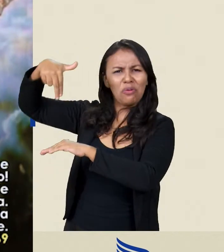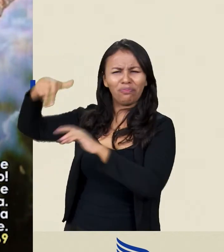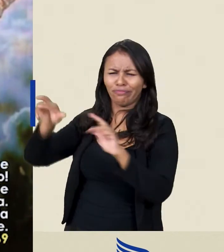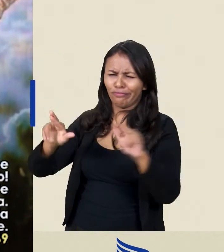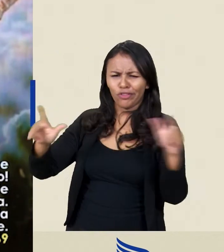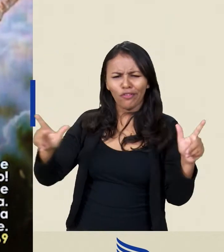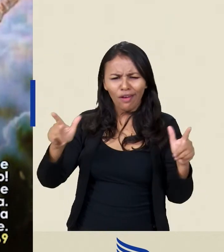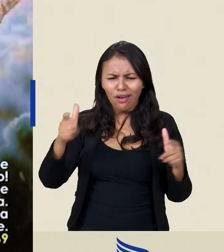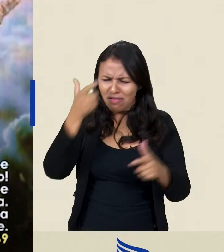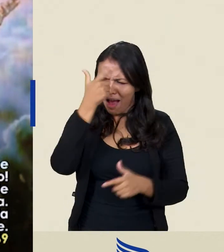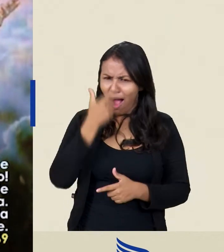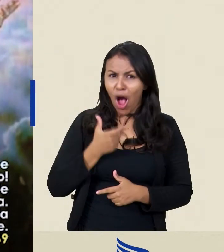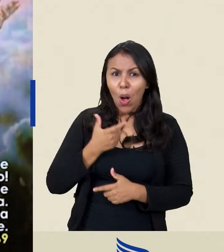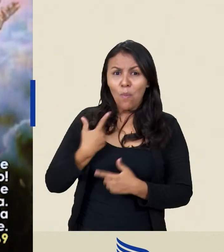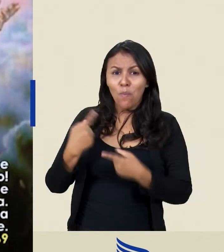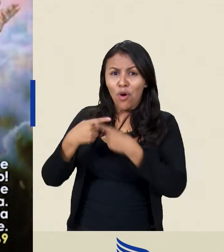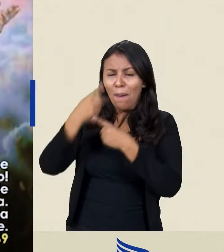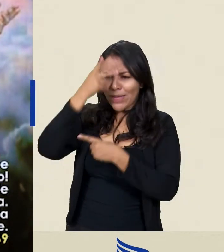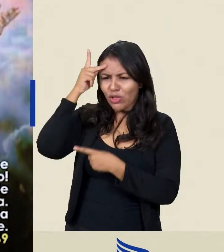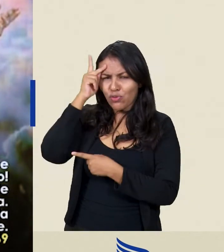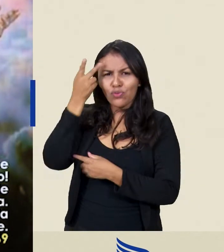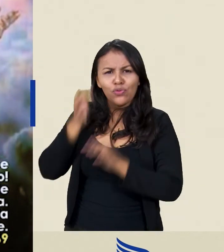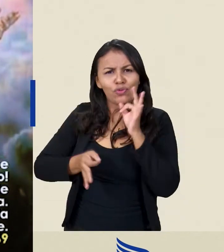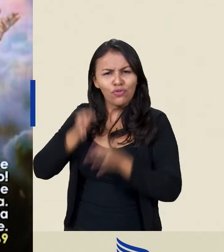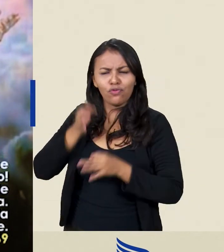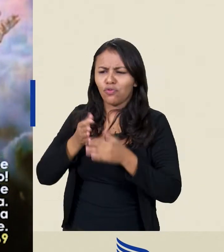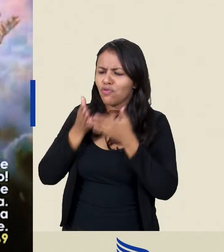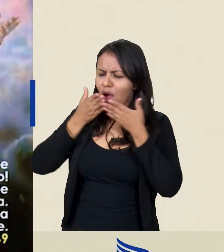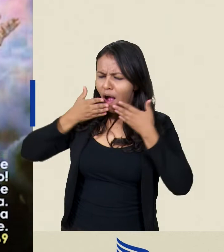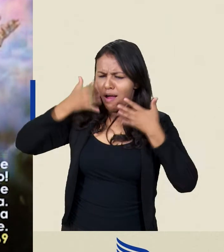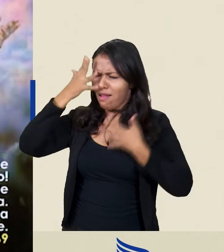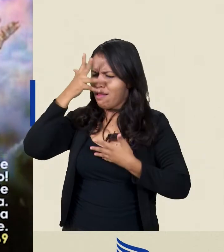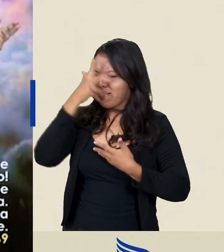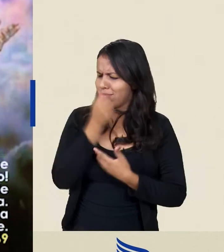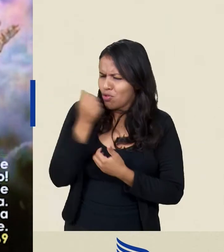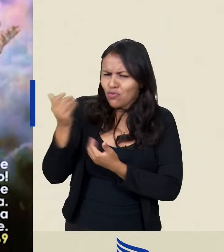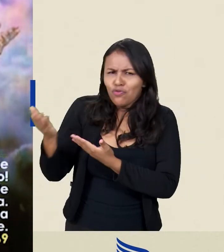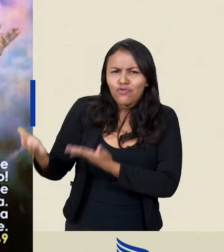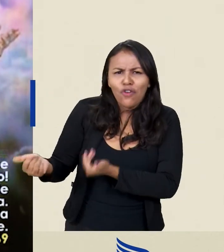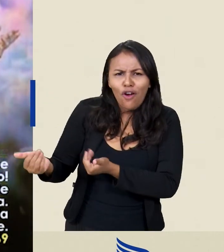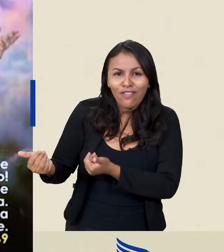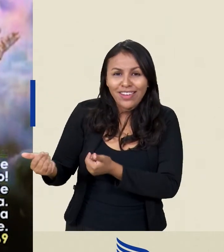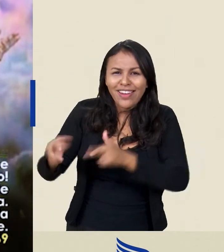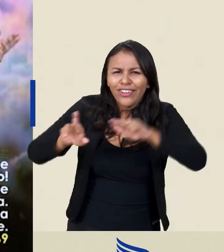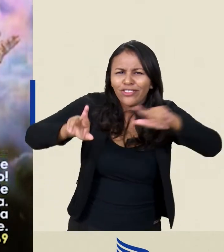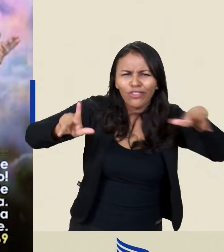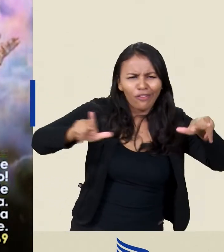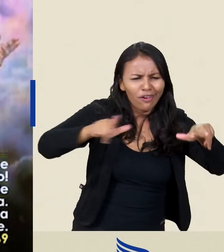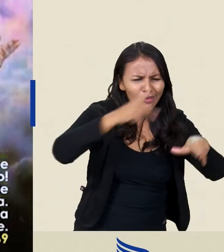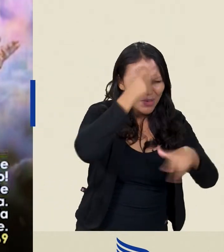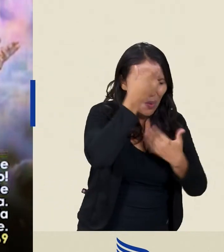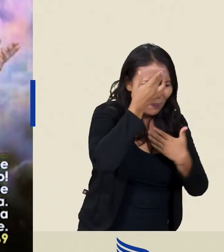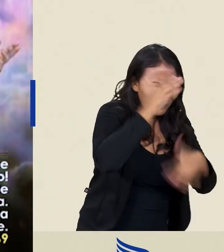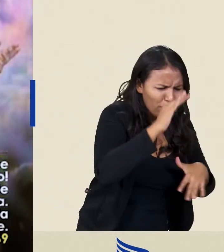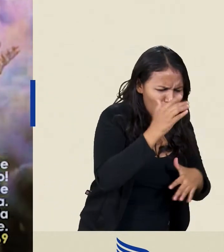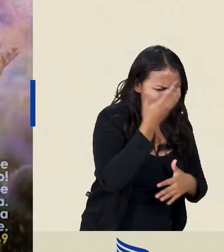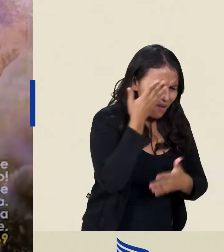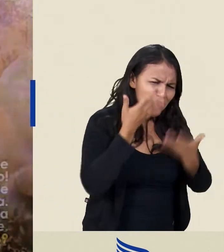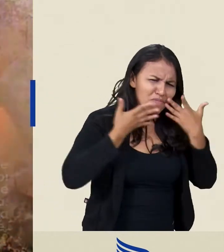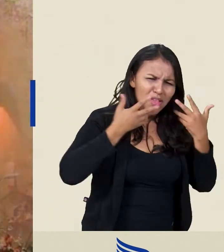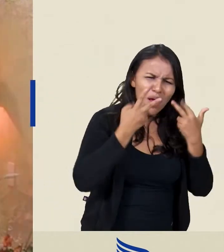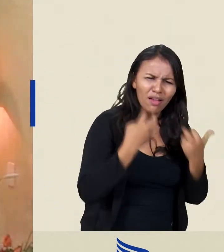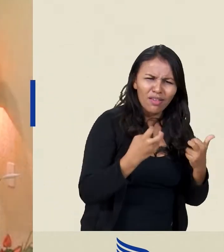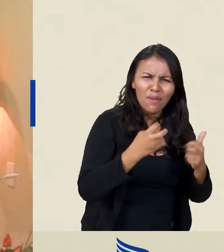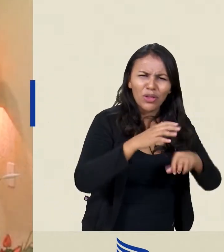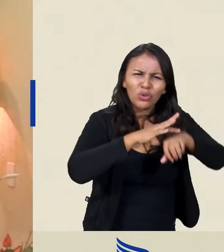Os justos estavam revestidos de imortal juventude e beleza. Os ímpios trazem os traços da doença e da